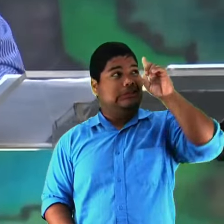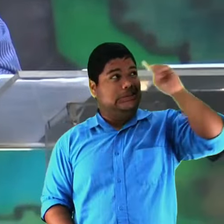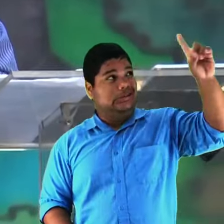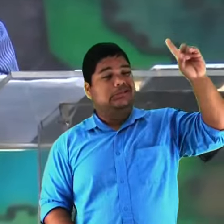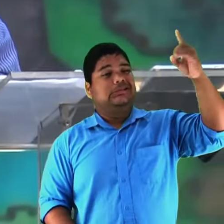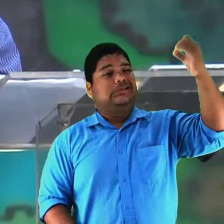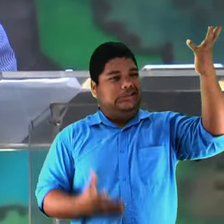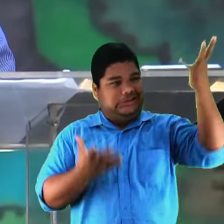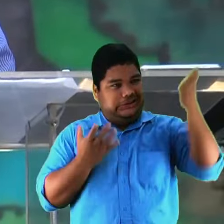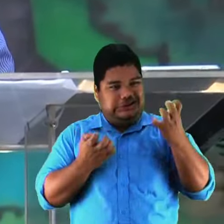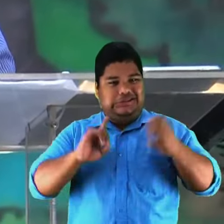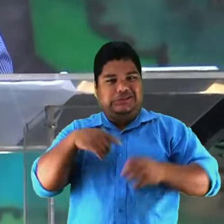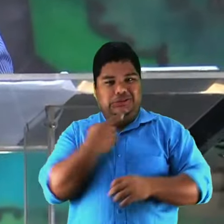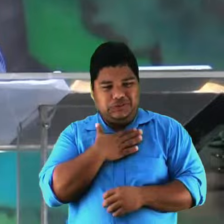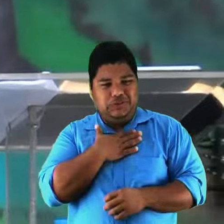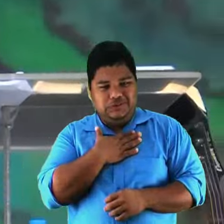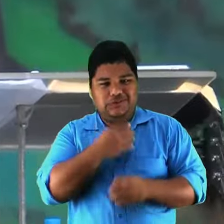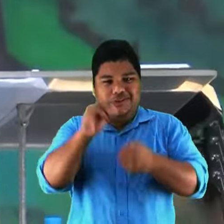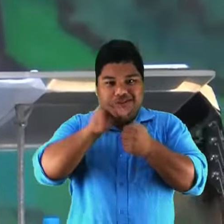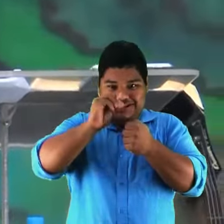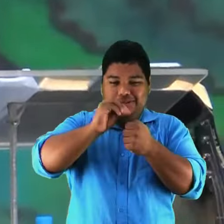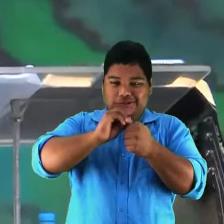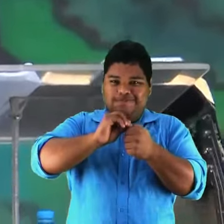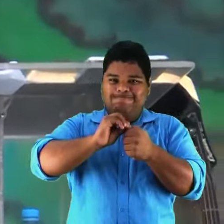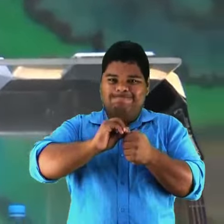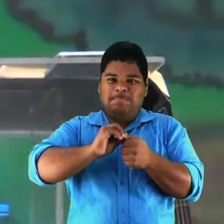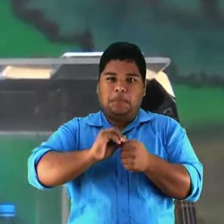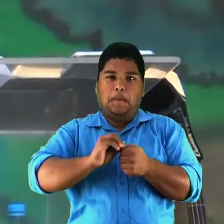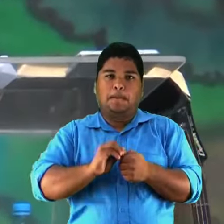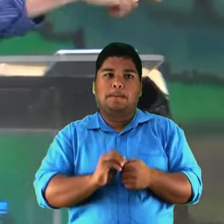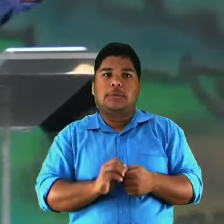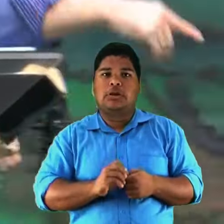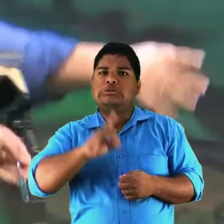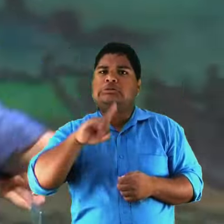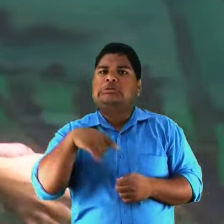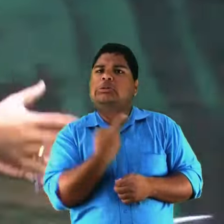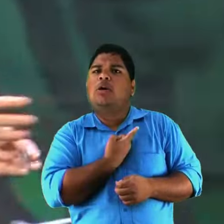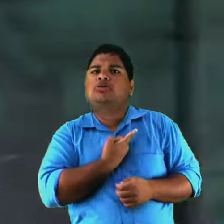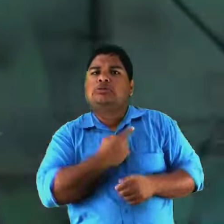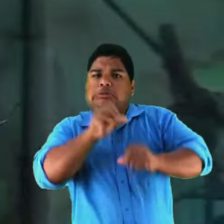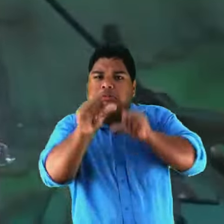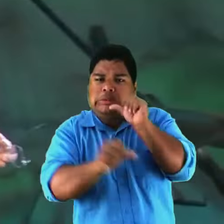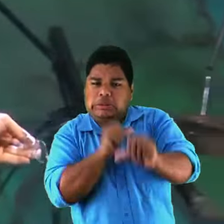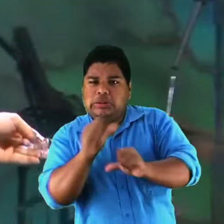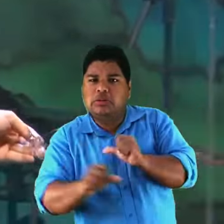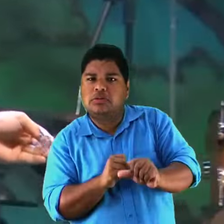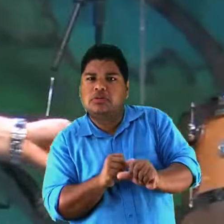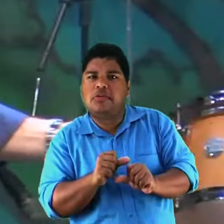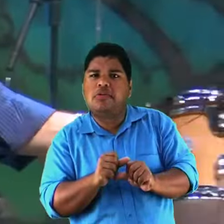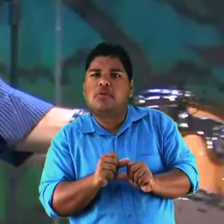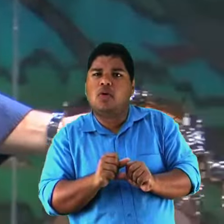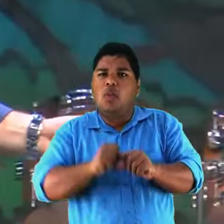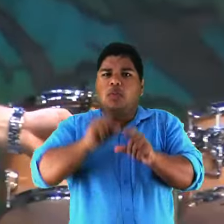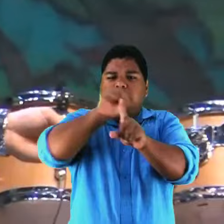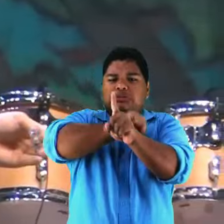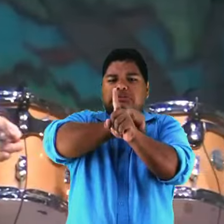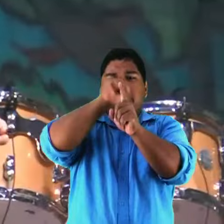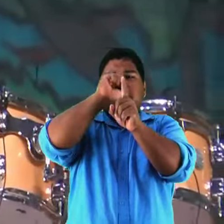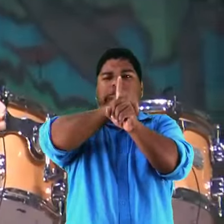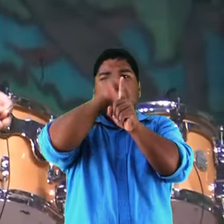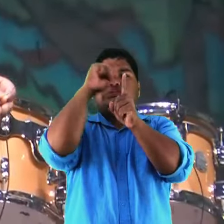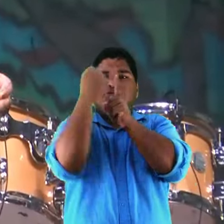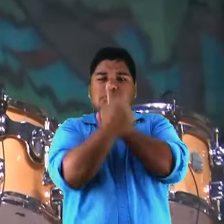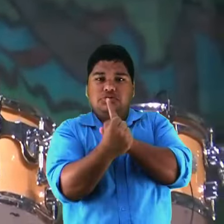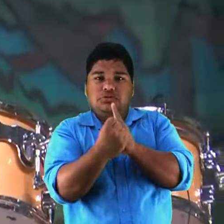se nós vivermos diferente disso, se nós nos tornamos como sociedade, uma sociedade